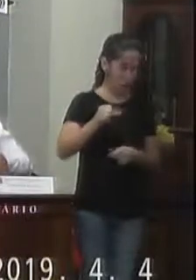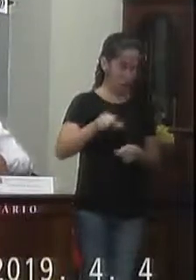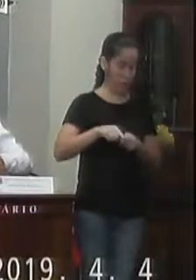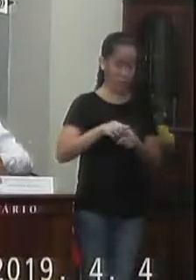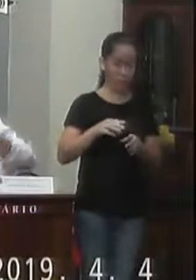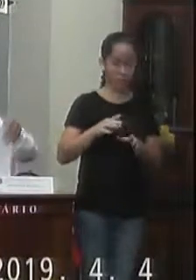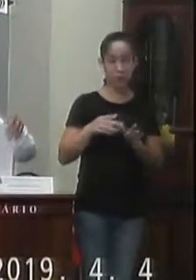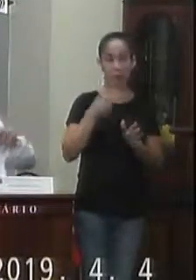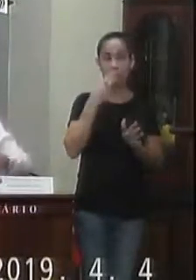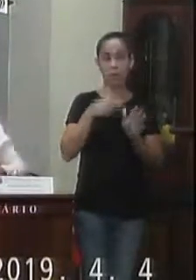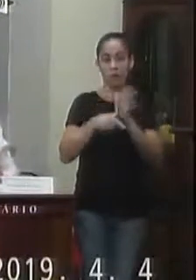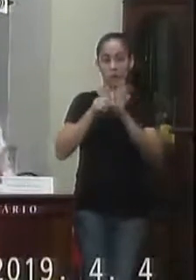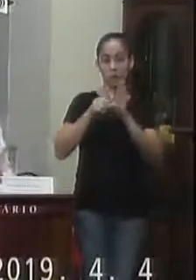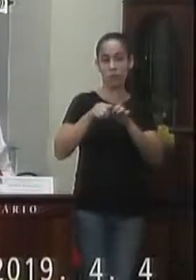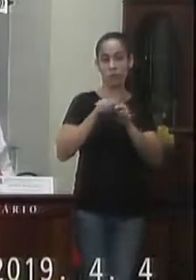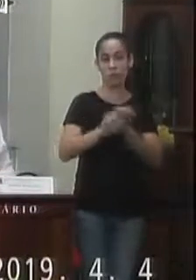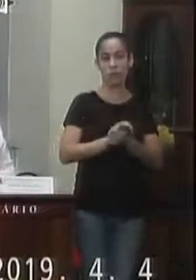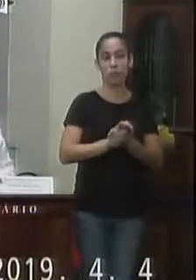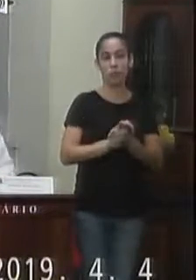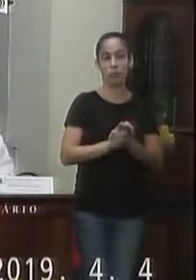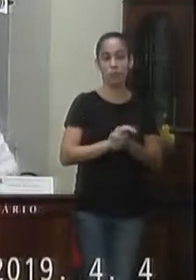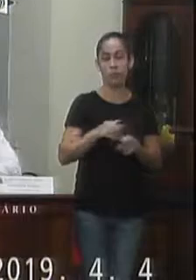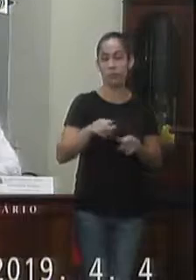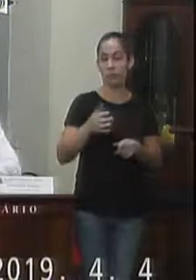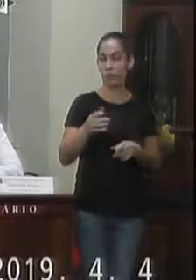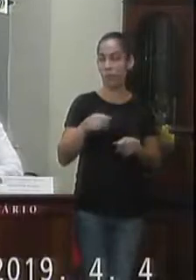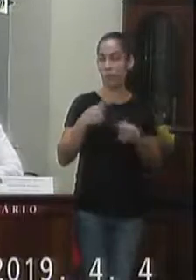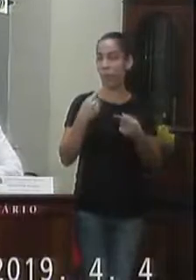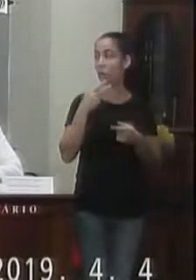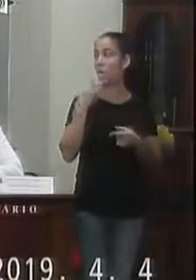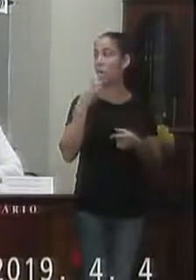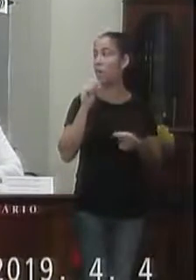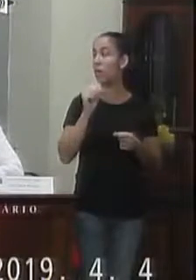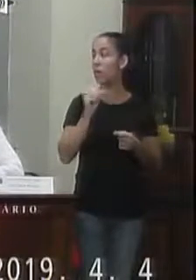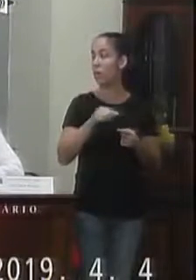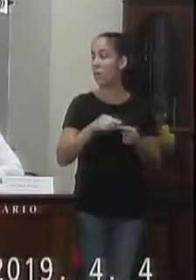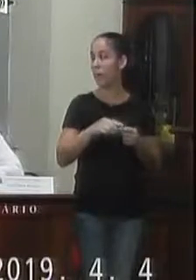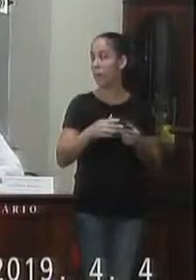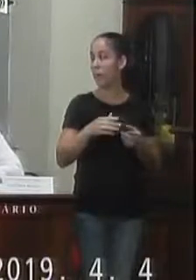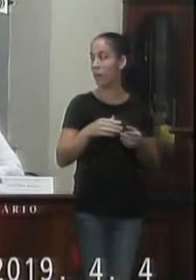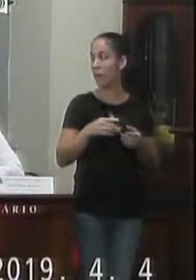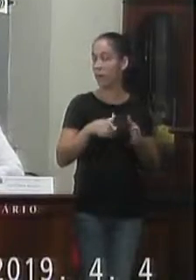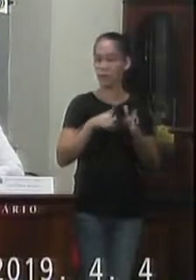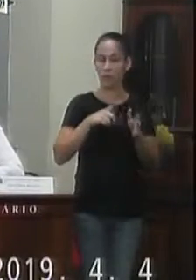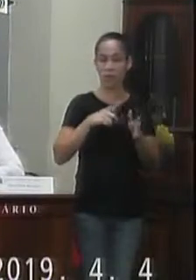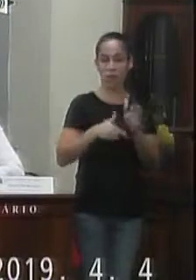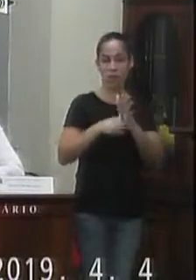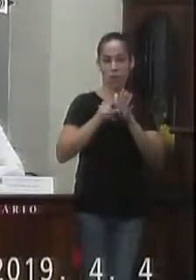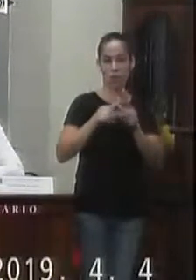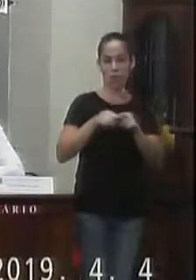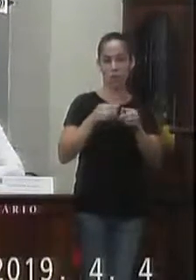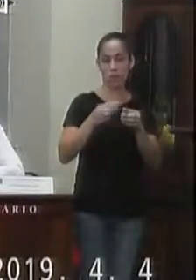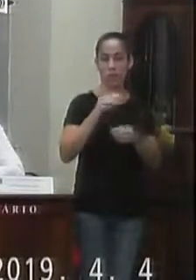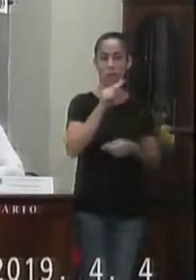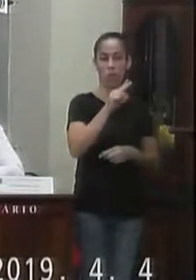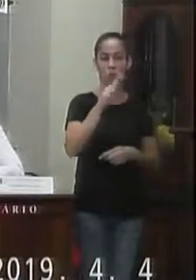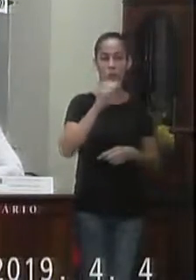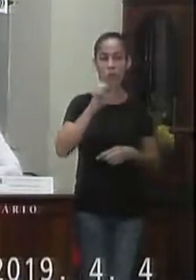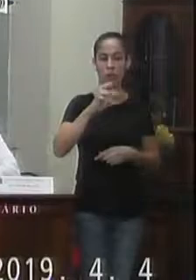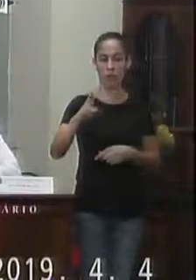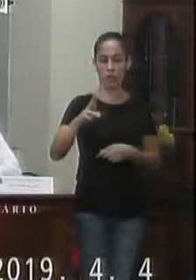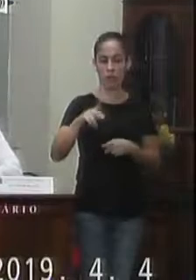emenda acima apresentada. Afirma em sua justificativa que, tendo visto o modelo de negócio adotado por empresas como Uber,